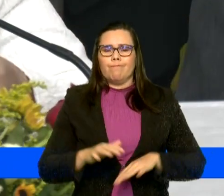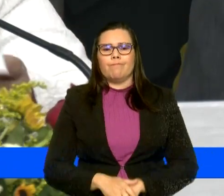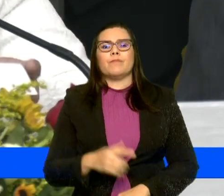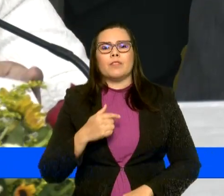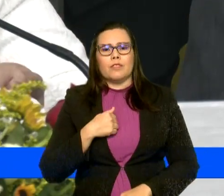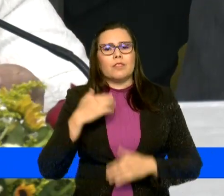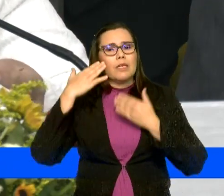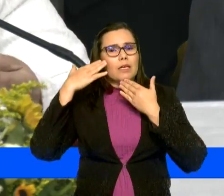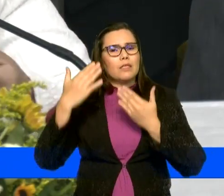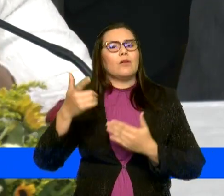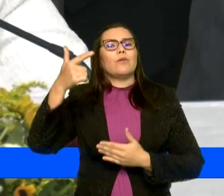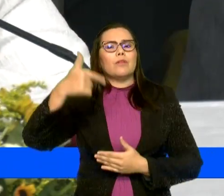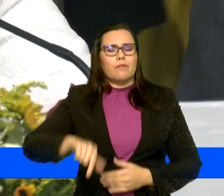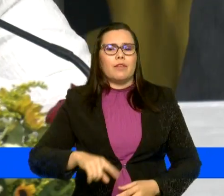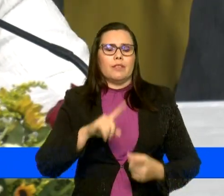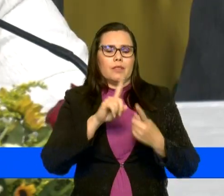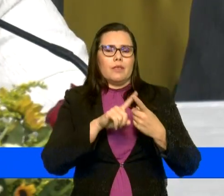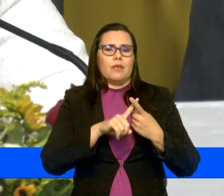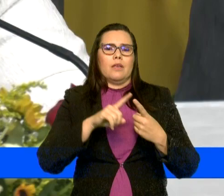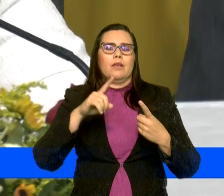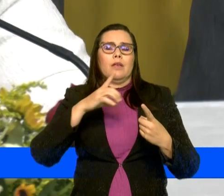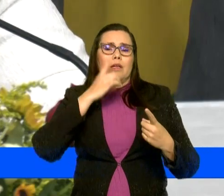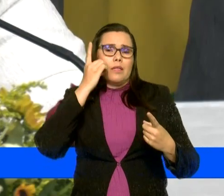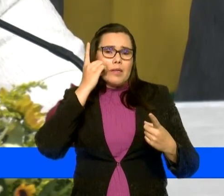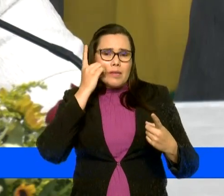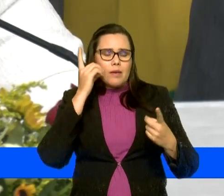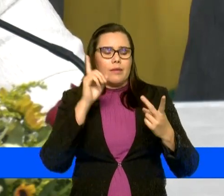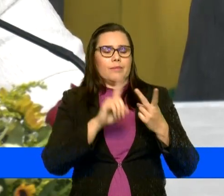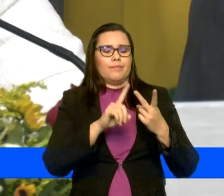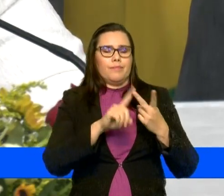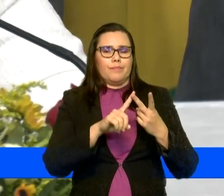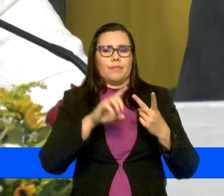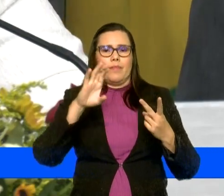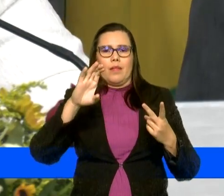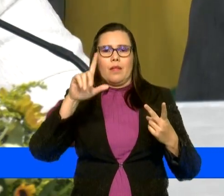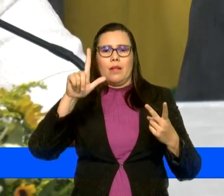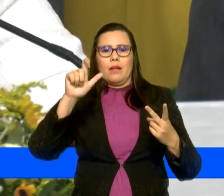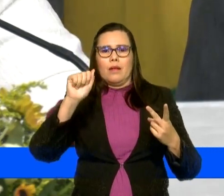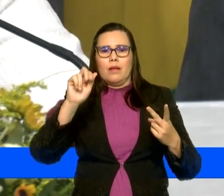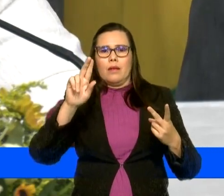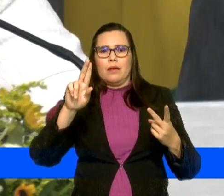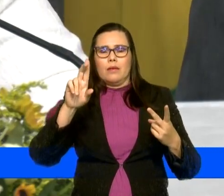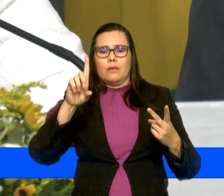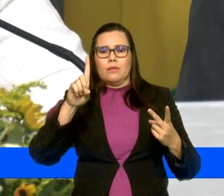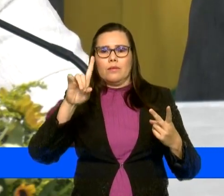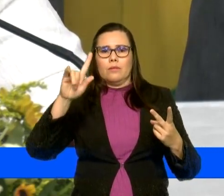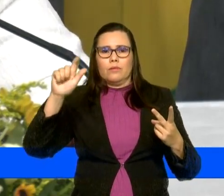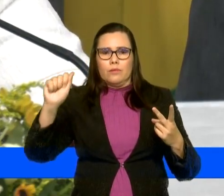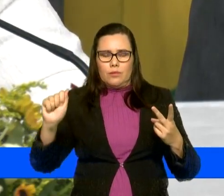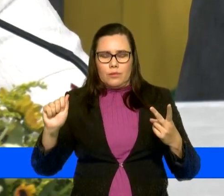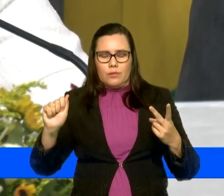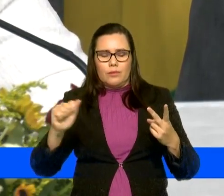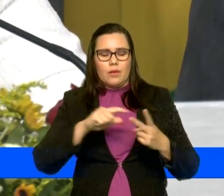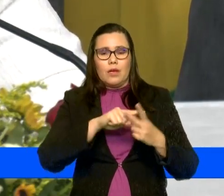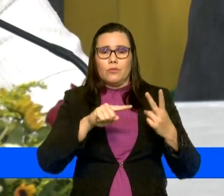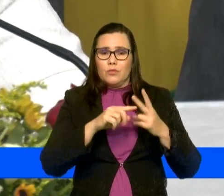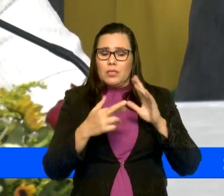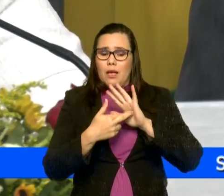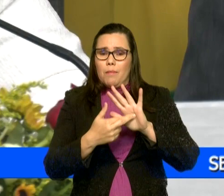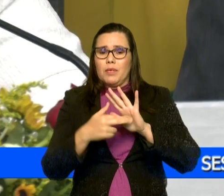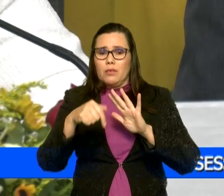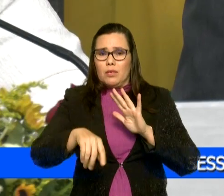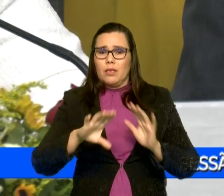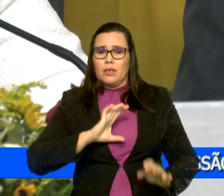deputadas Daniela e Cláudia Coutinho, que representam muito bem a região e que fazem parte da